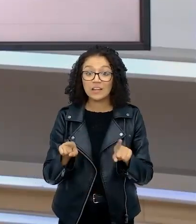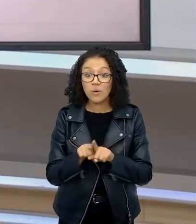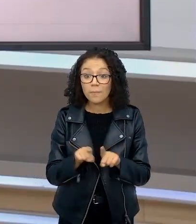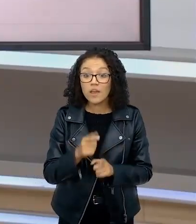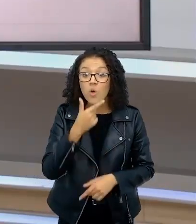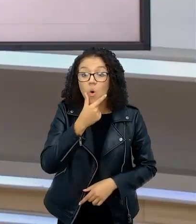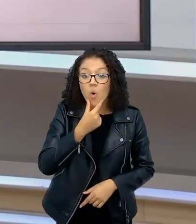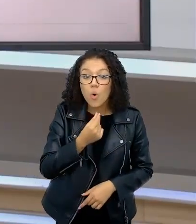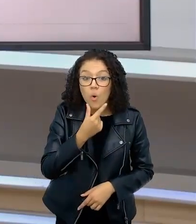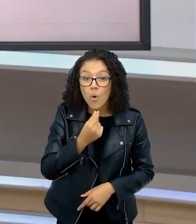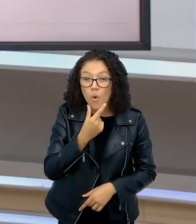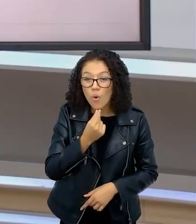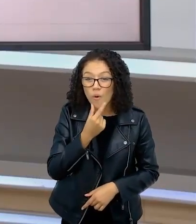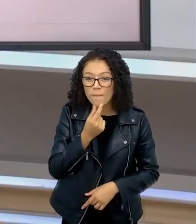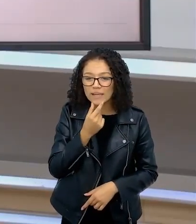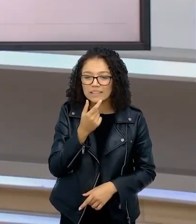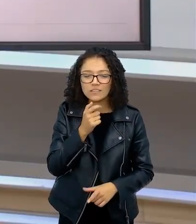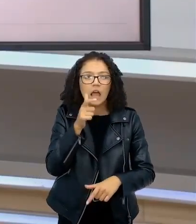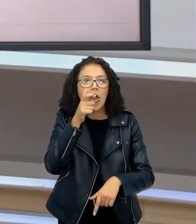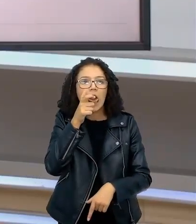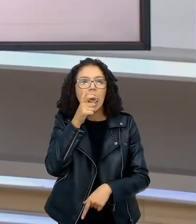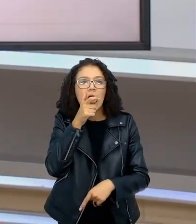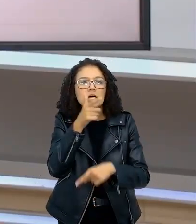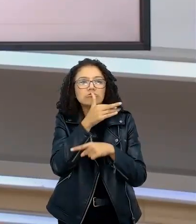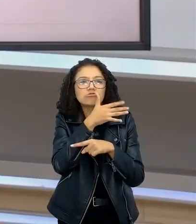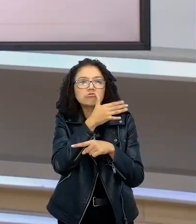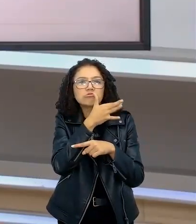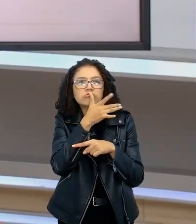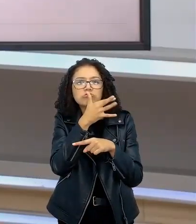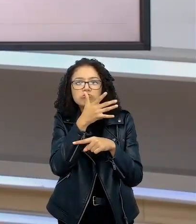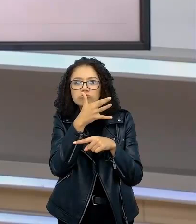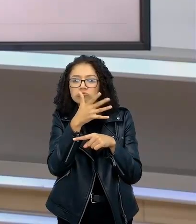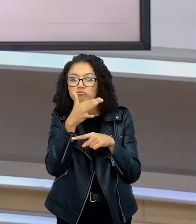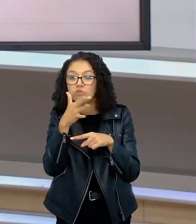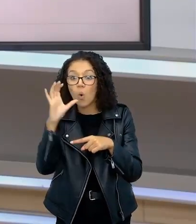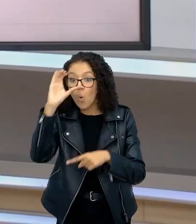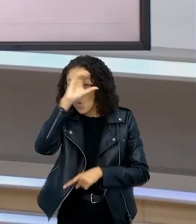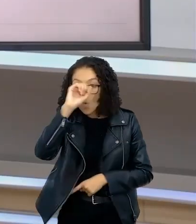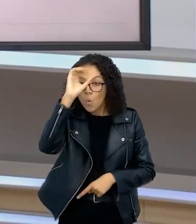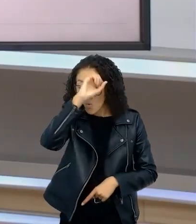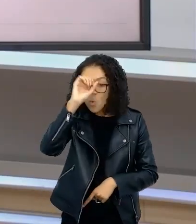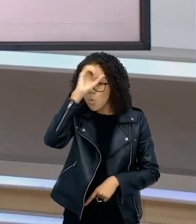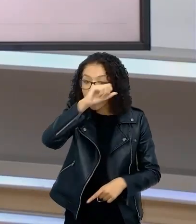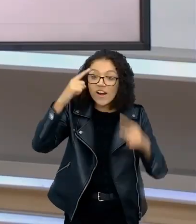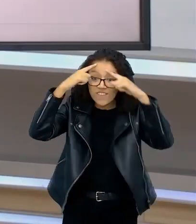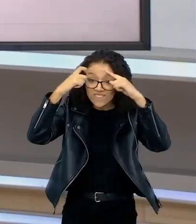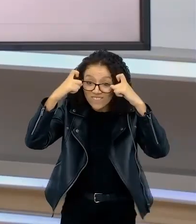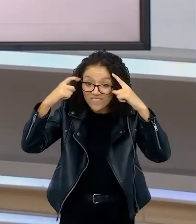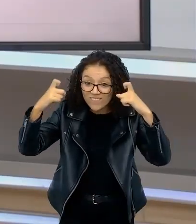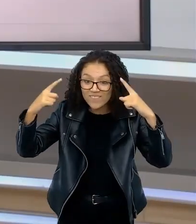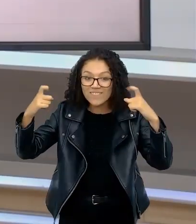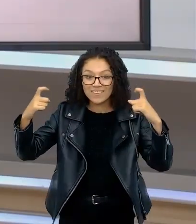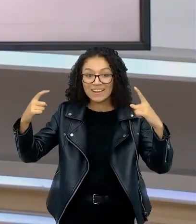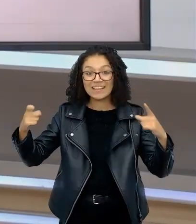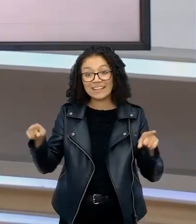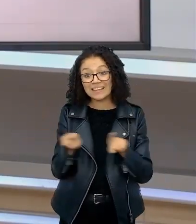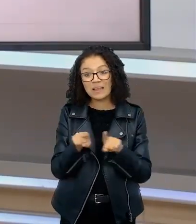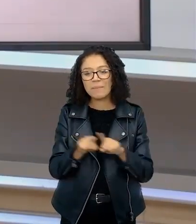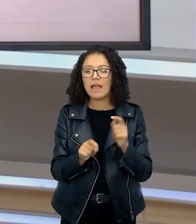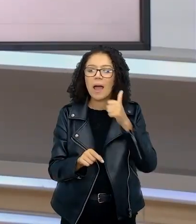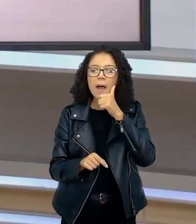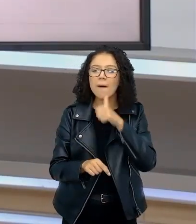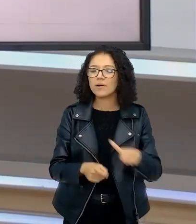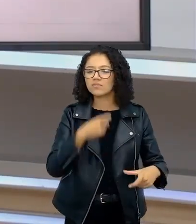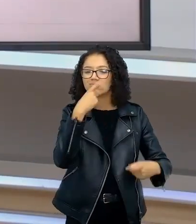consumindo um conteúdo pornográfico extremamente violento, que sexualiza, hipersexualiza a mulher,